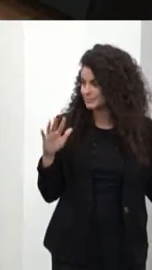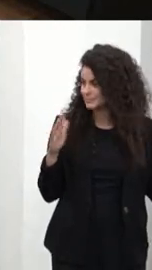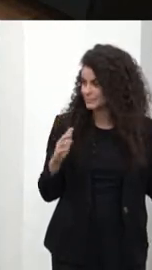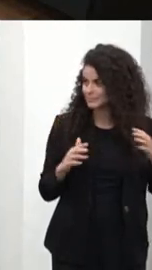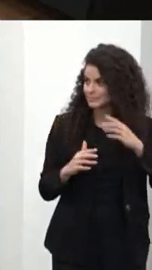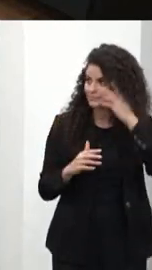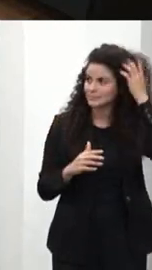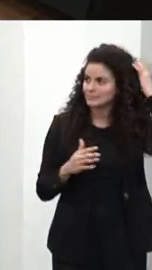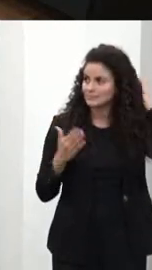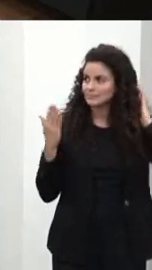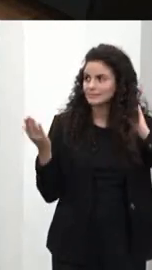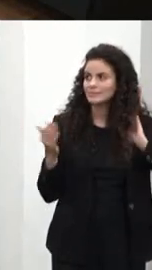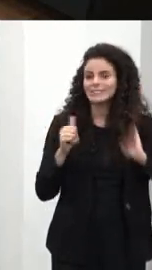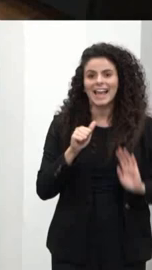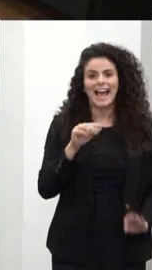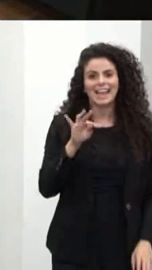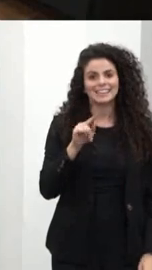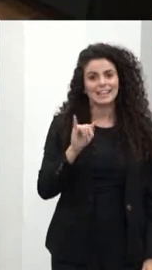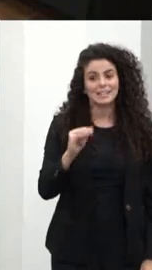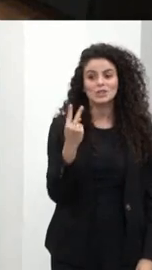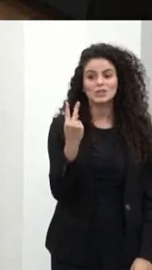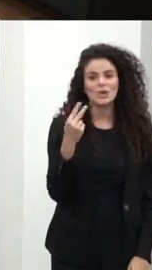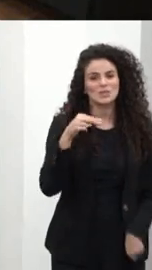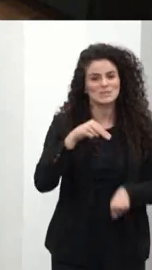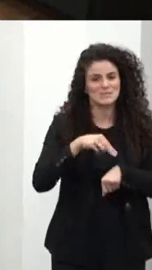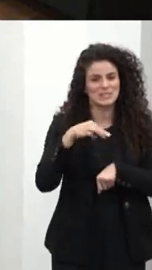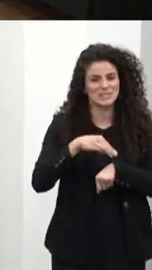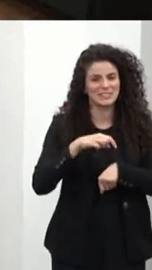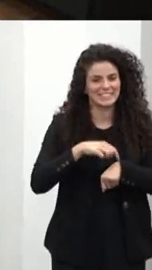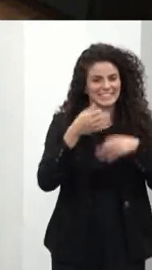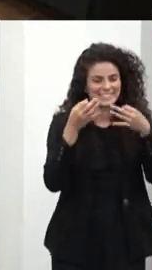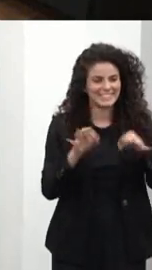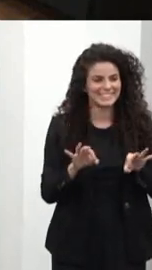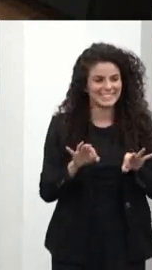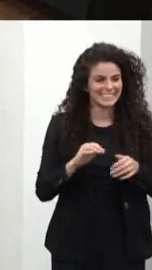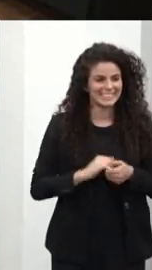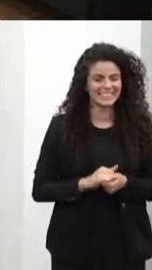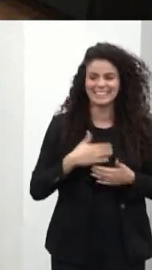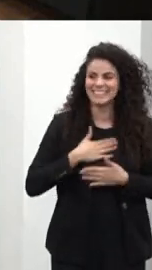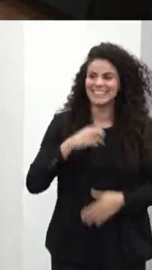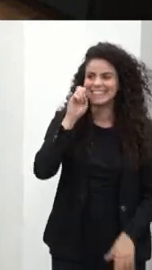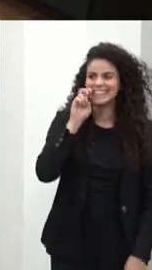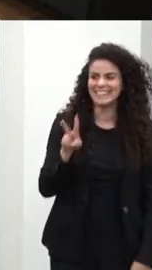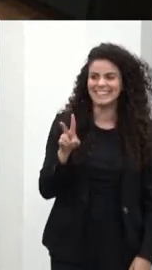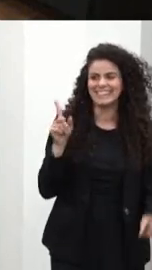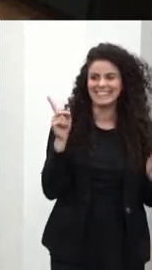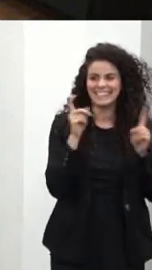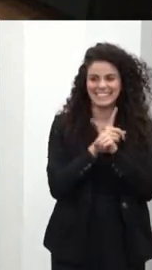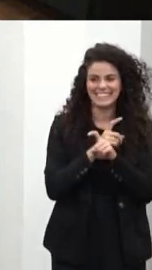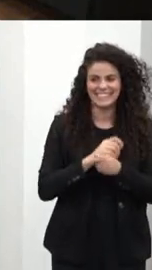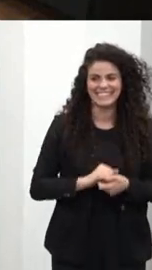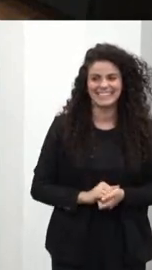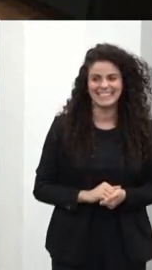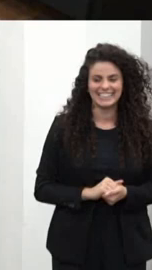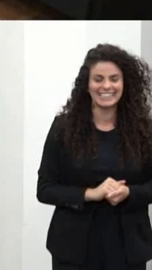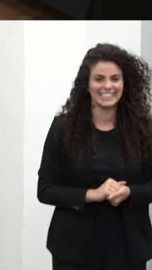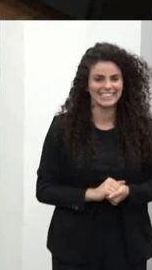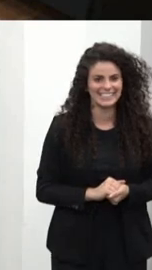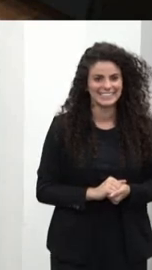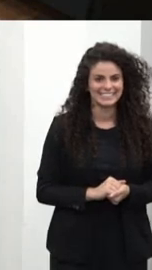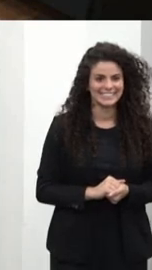do Ataíde foi dois minutos certinho gente gostei de ver essa aí és o